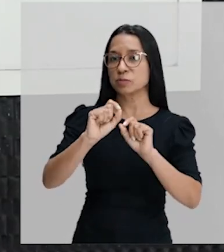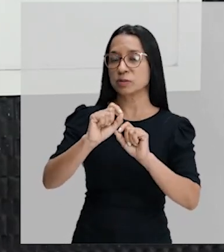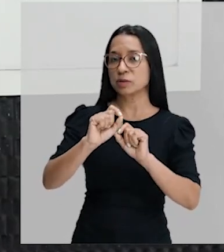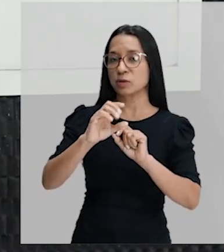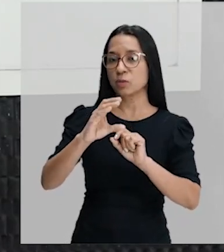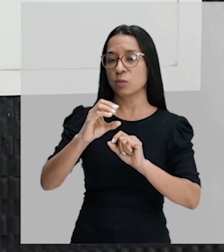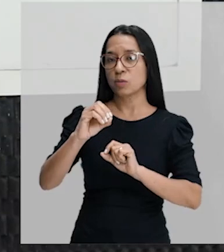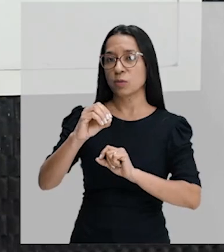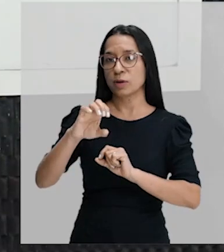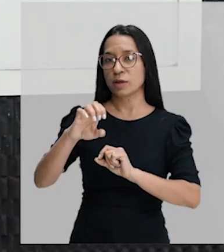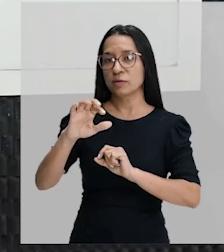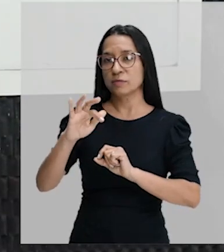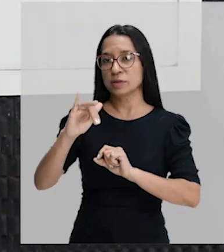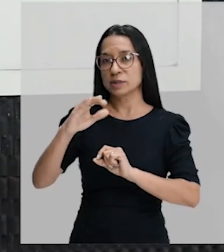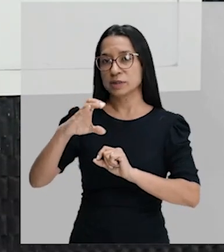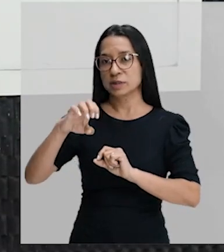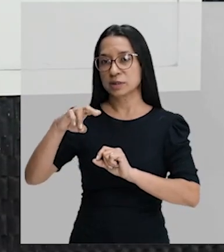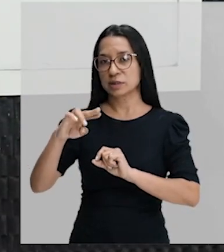coeficientes, né?